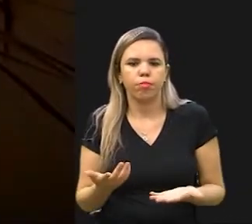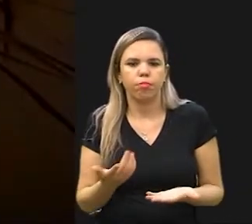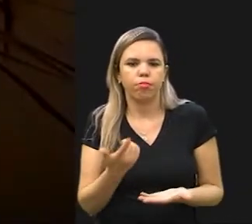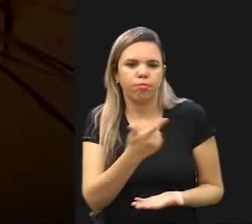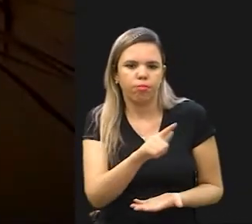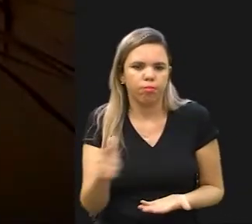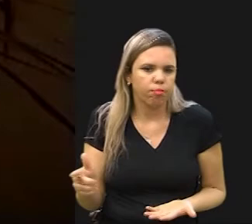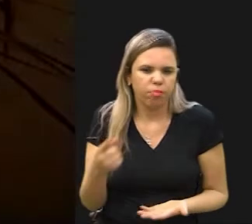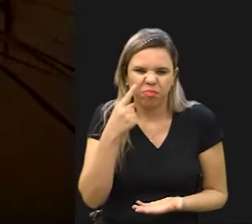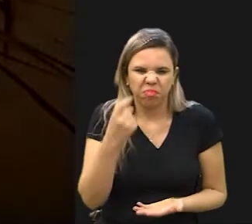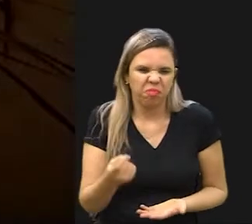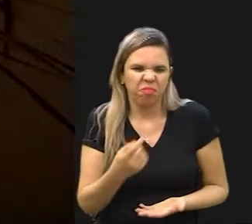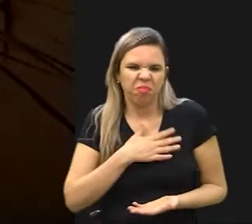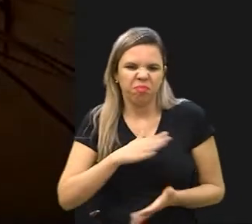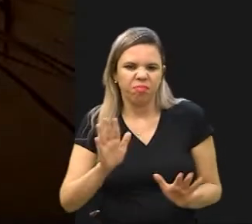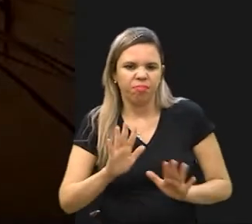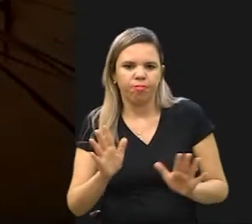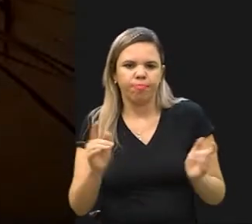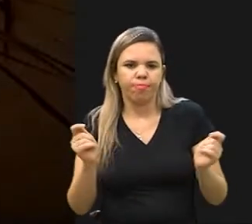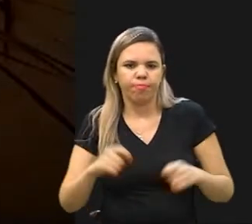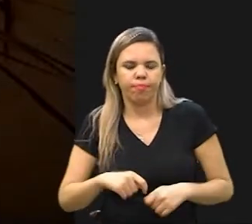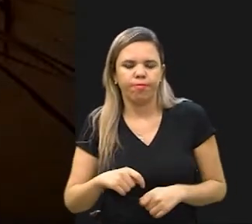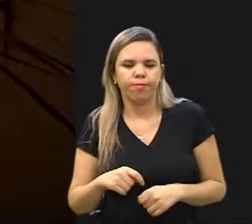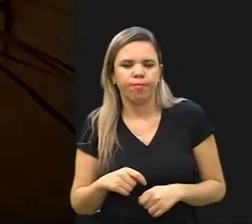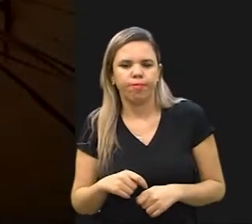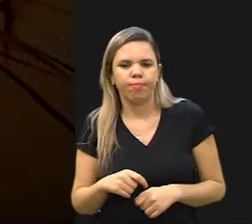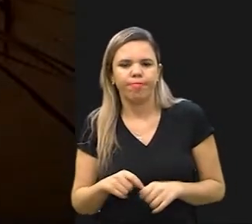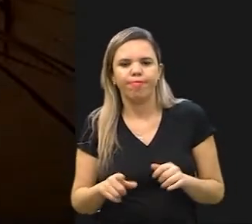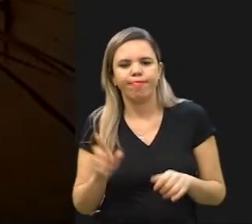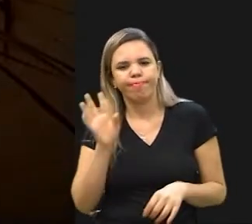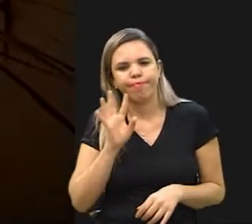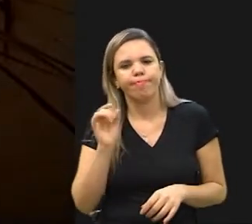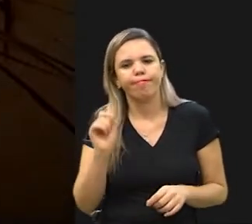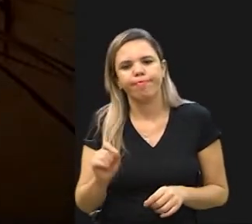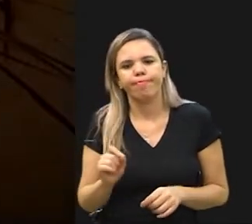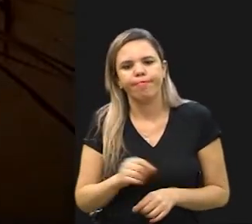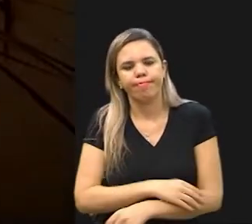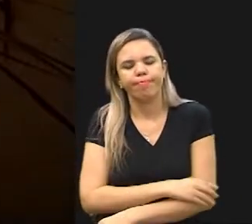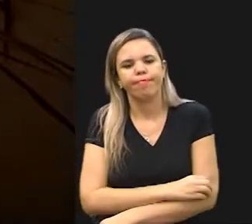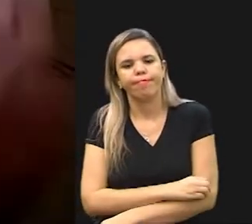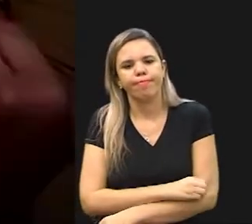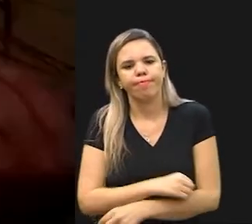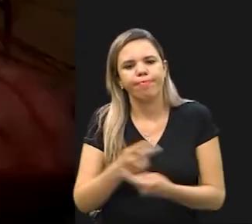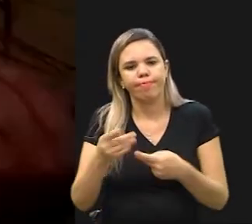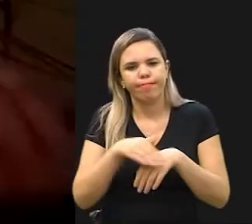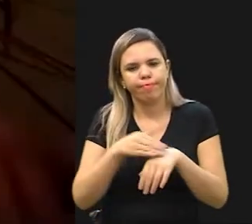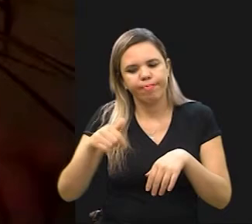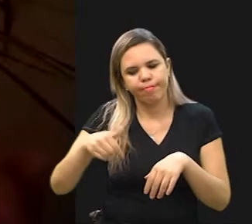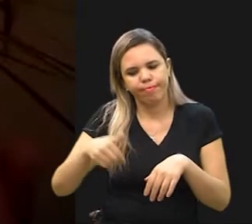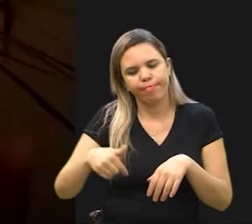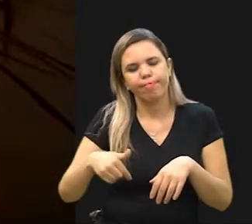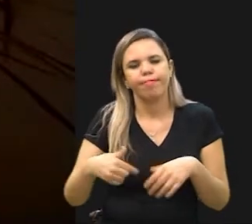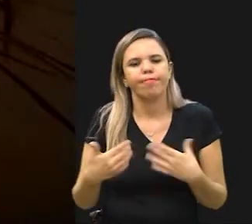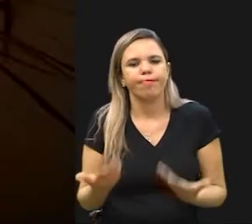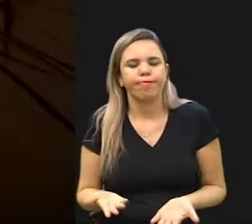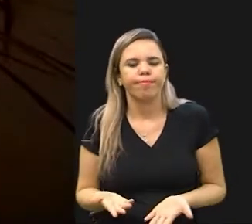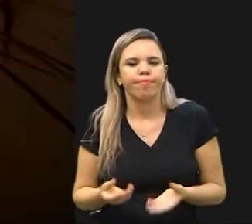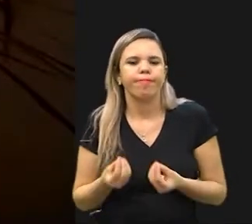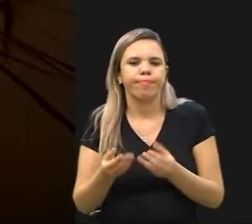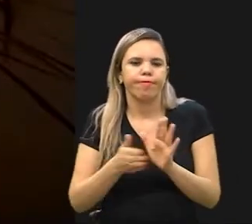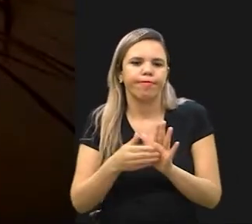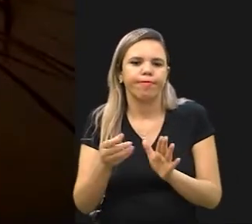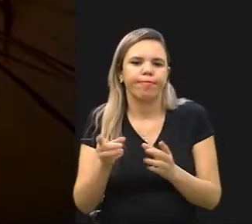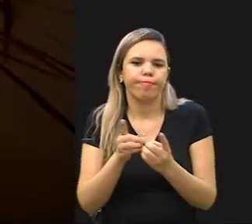espaço, ou realmente não tem interesse, uma possibilidade legal é vir falar aqui com a gente da Guaraipa.